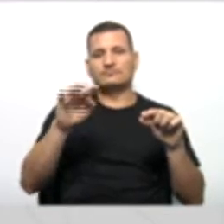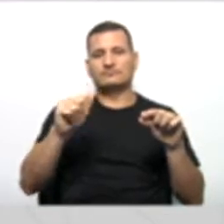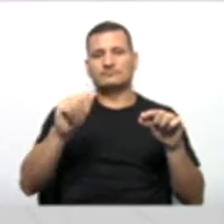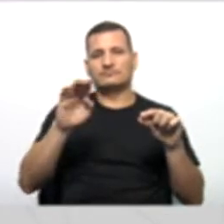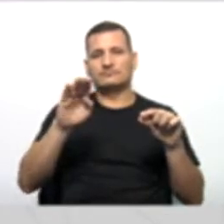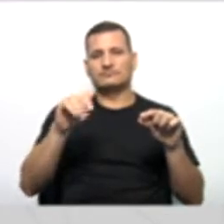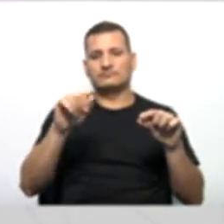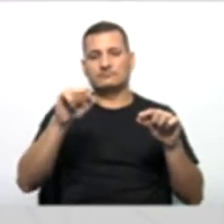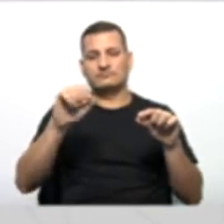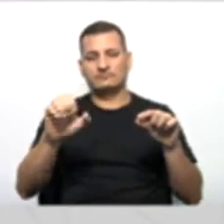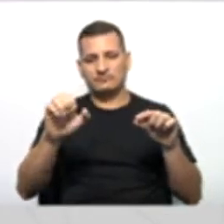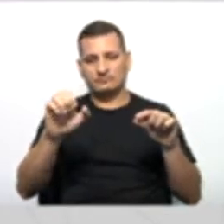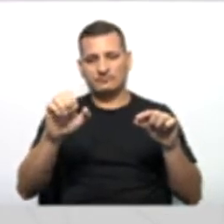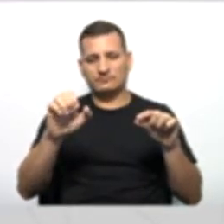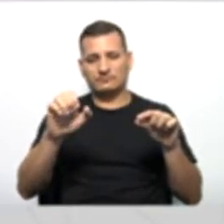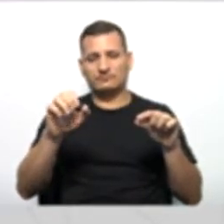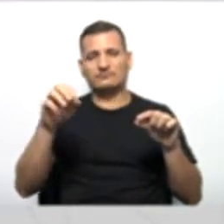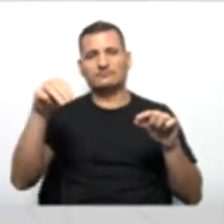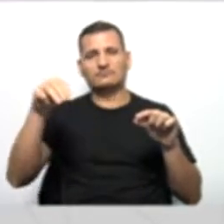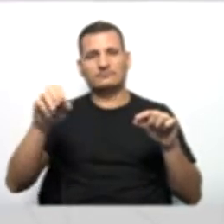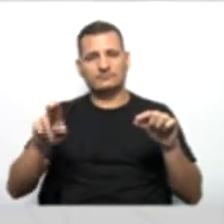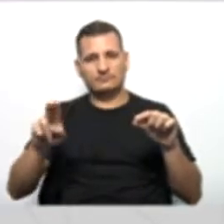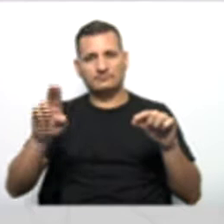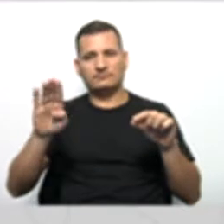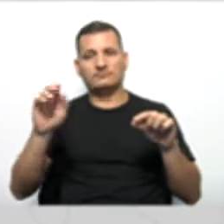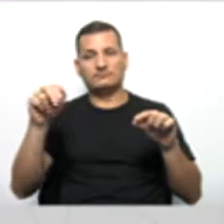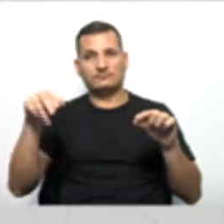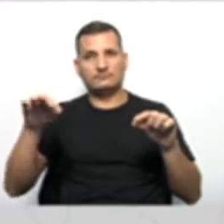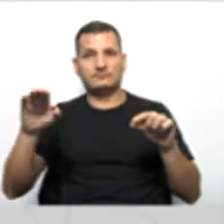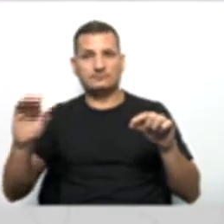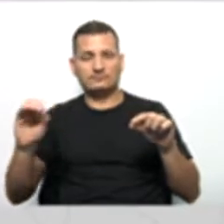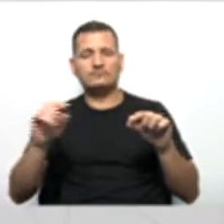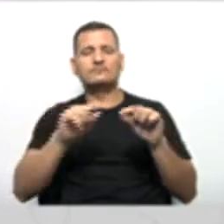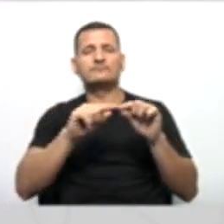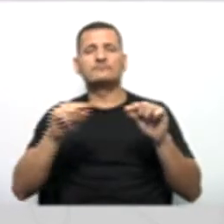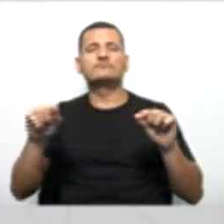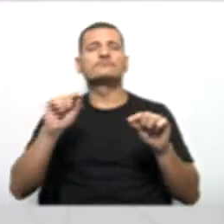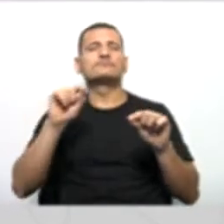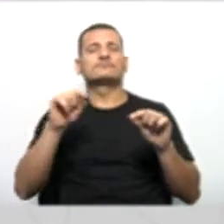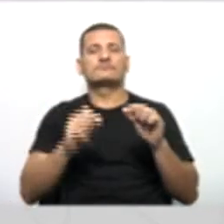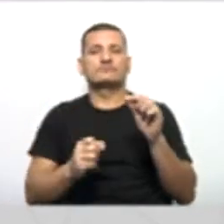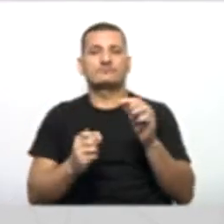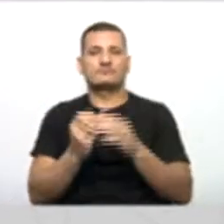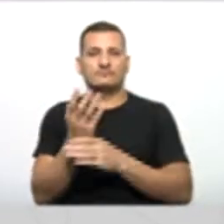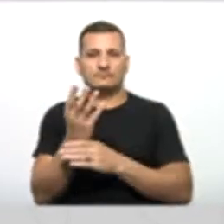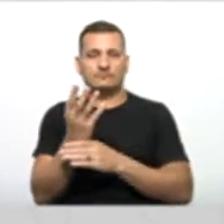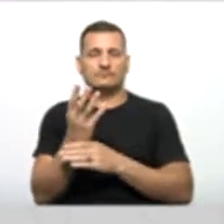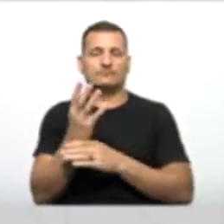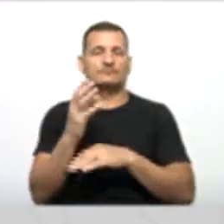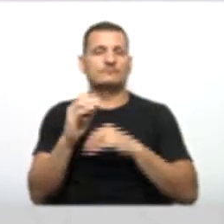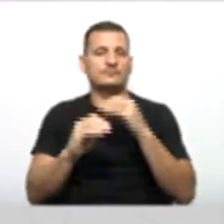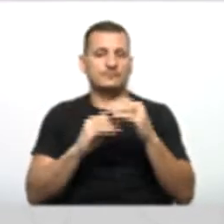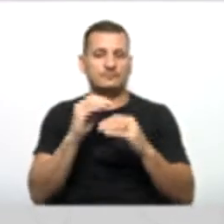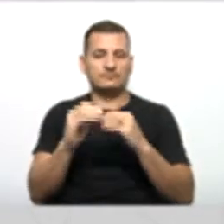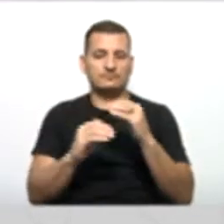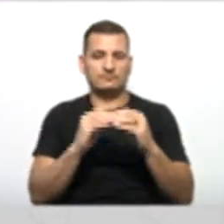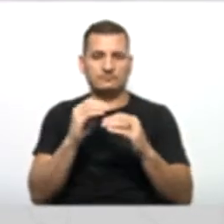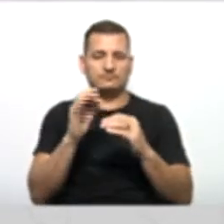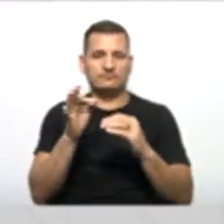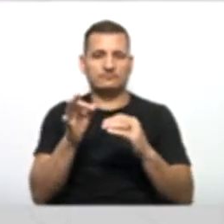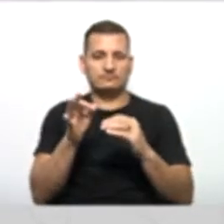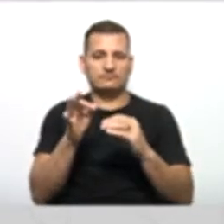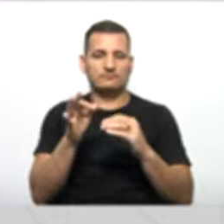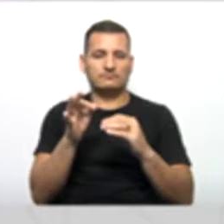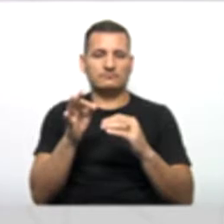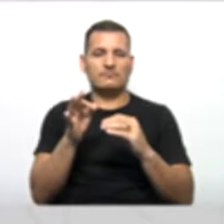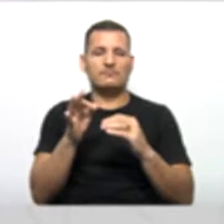e aqui o nome do seu banco eu estou criando né um banco dentro do banco de dados isso